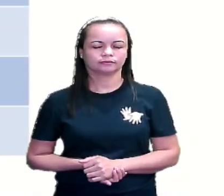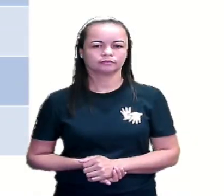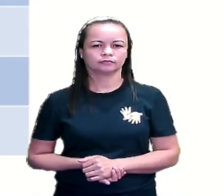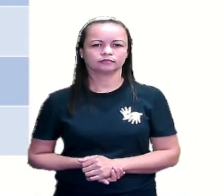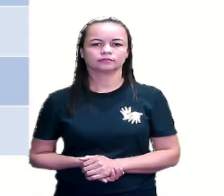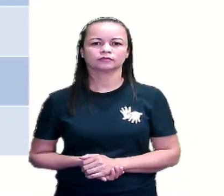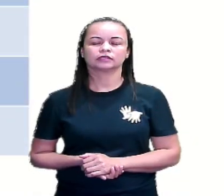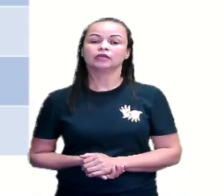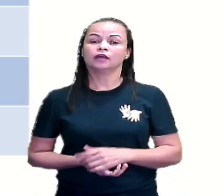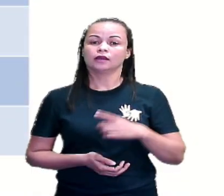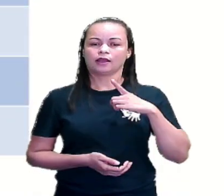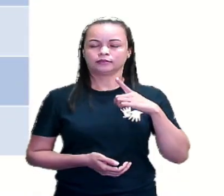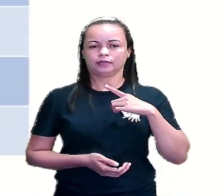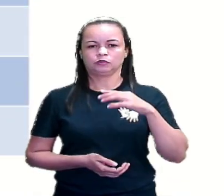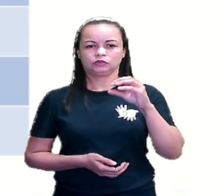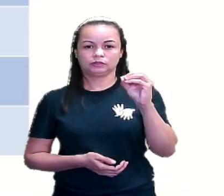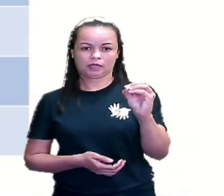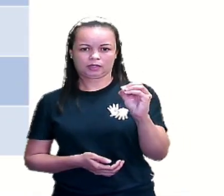0,